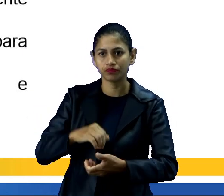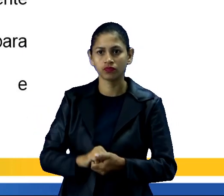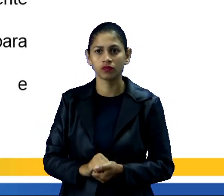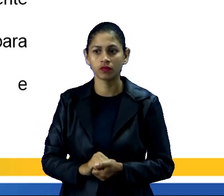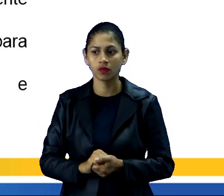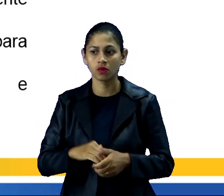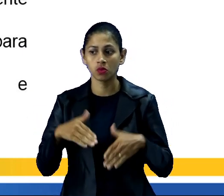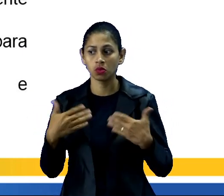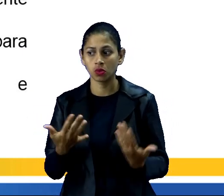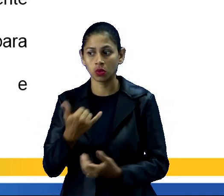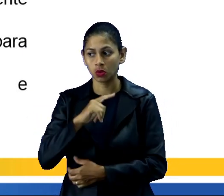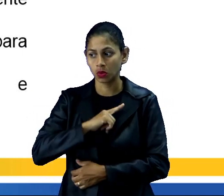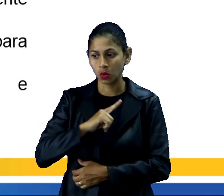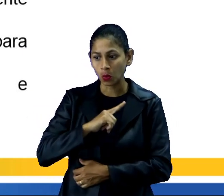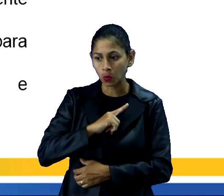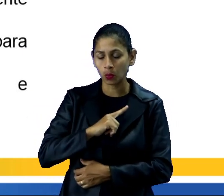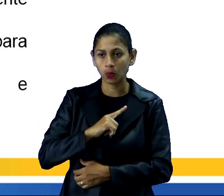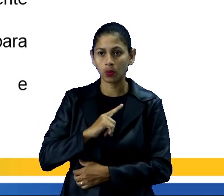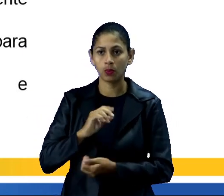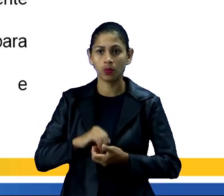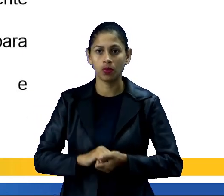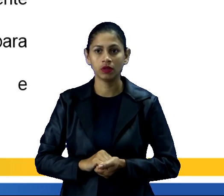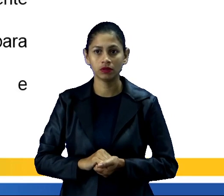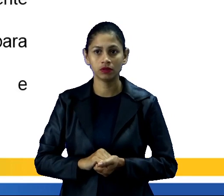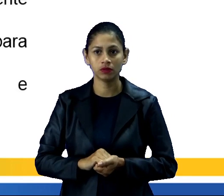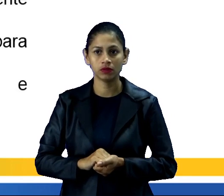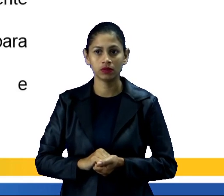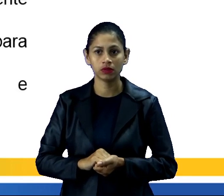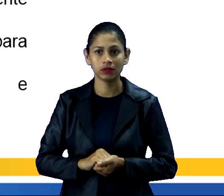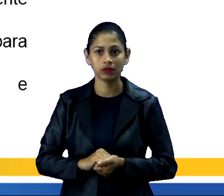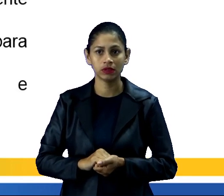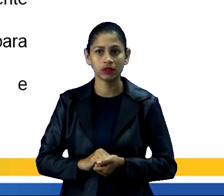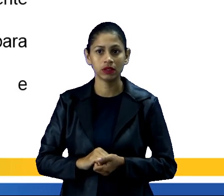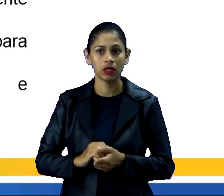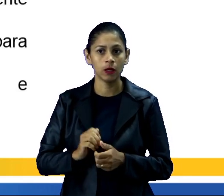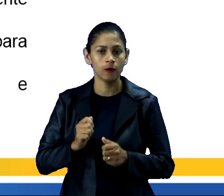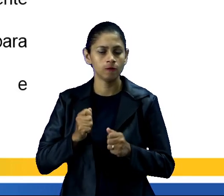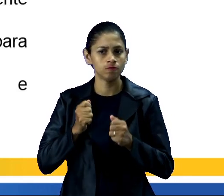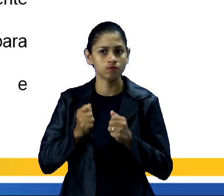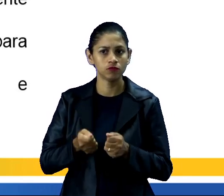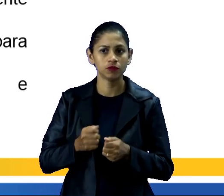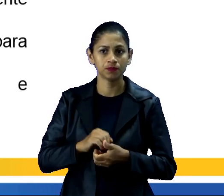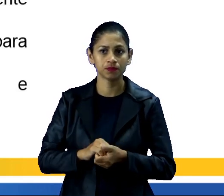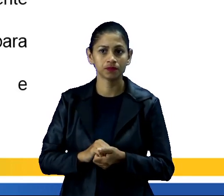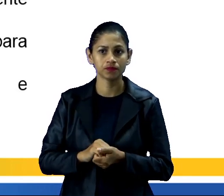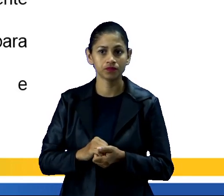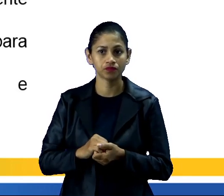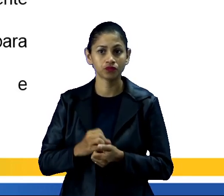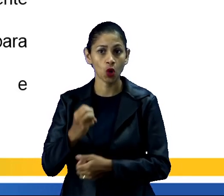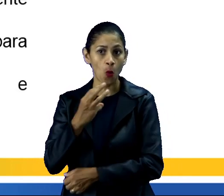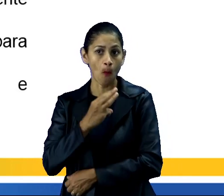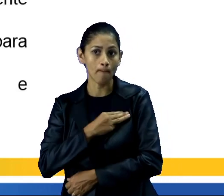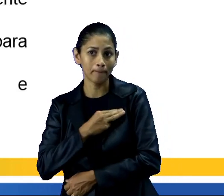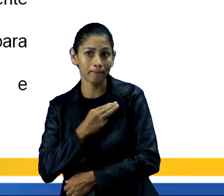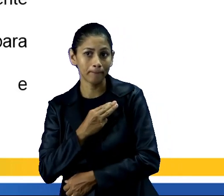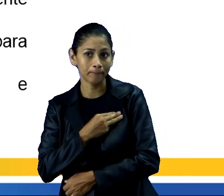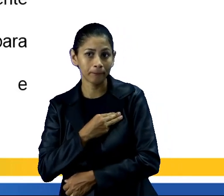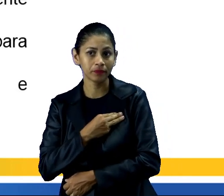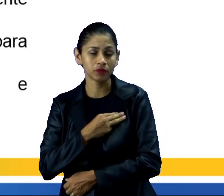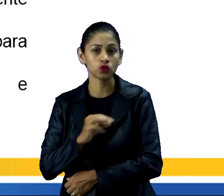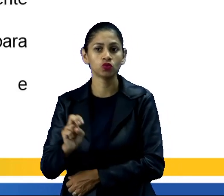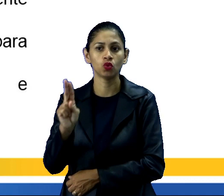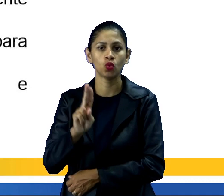legislativo e judiciário, esses estão totalmente submissos, né, ao governante, ao líder. O militarismo, né, o